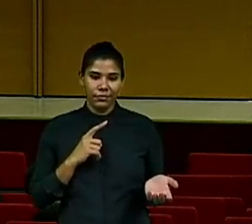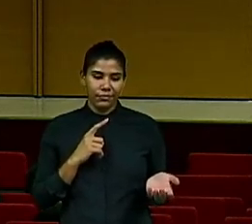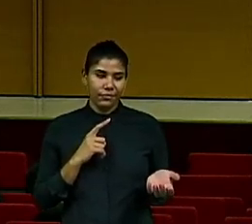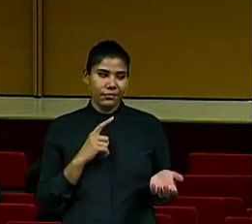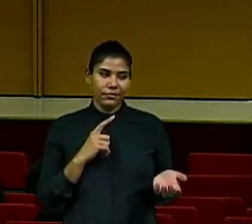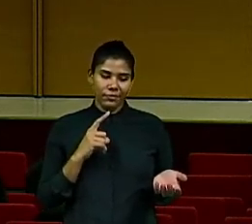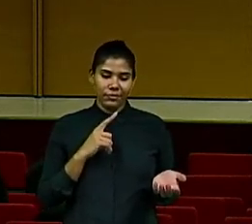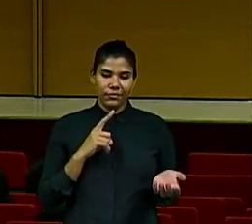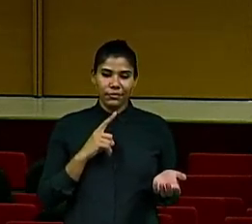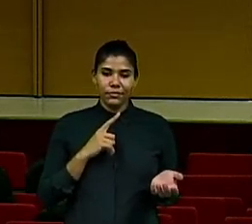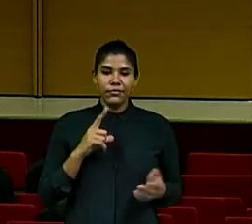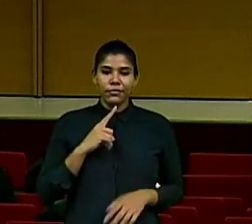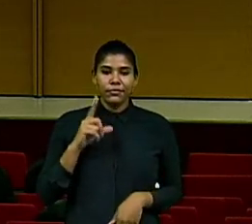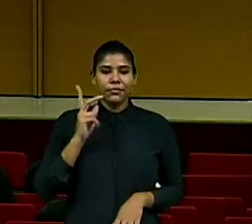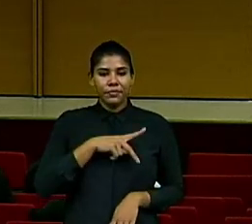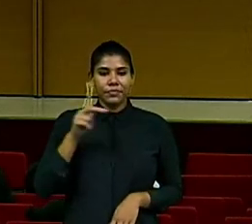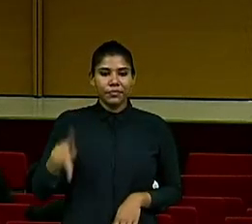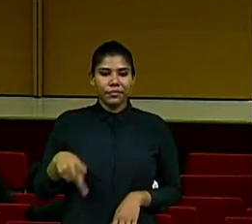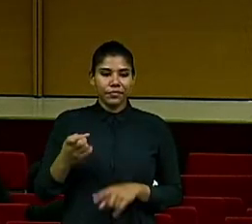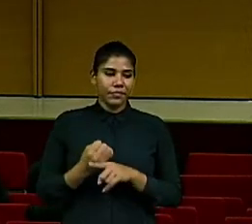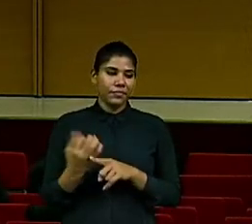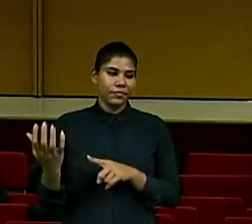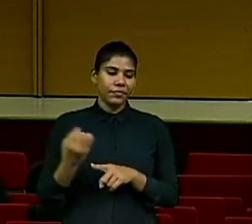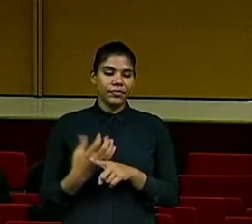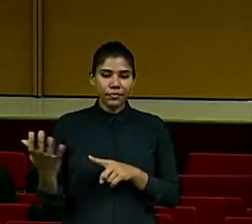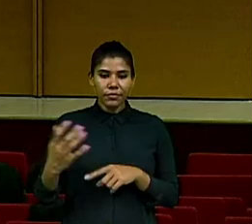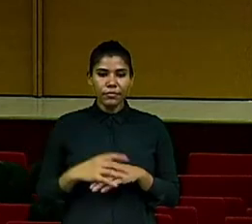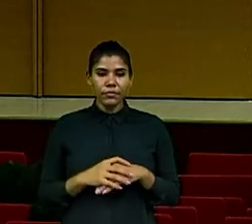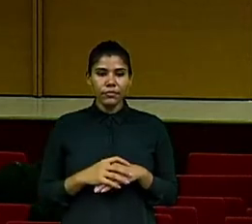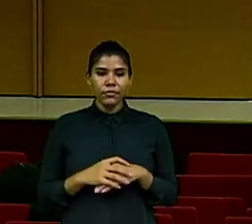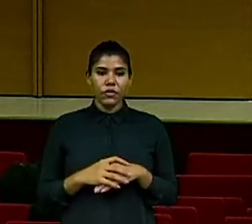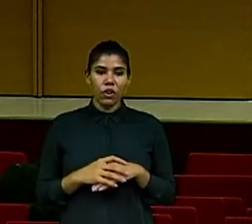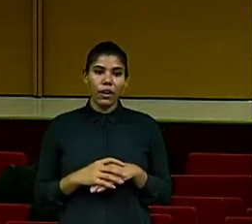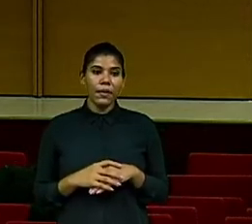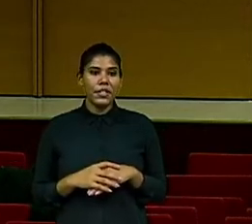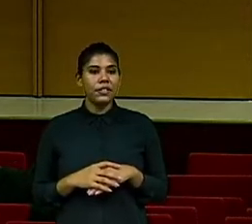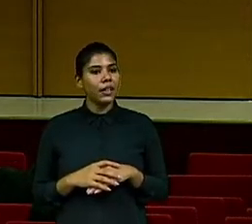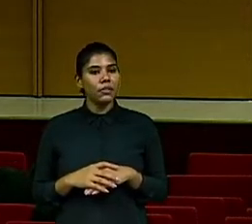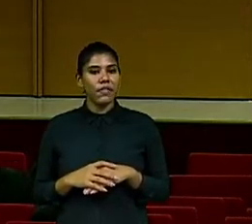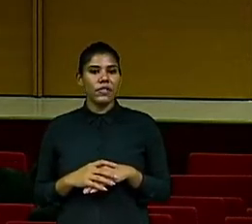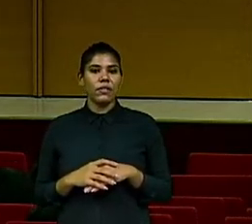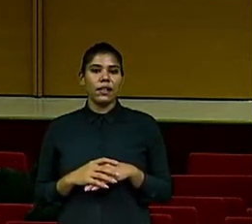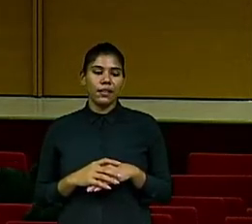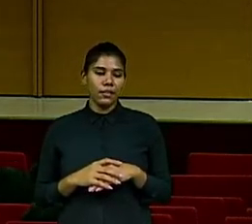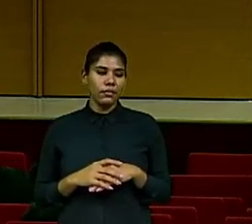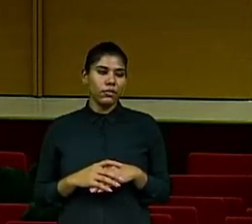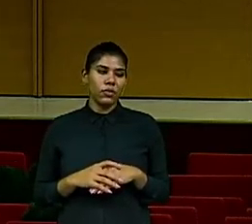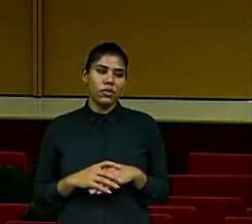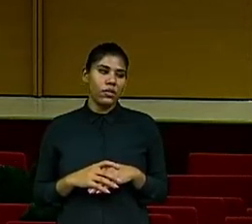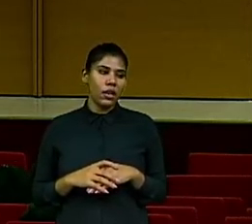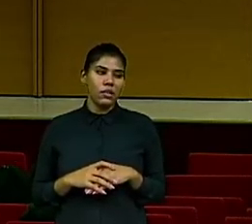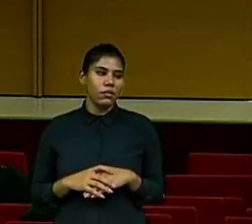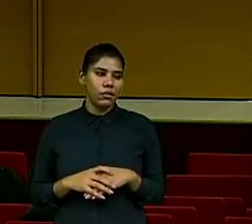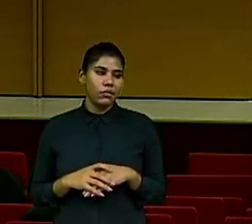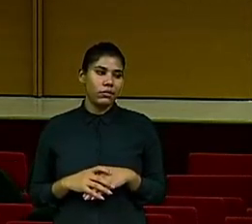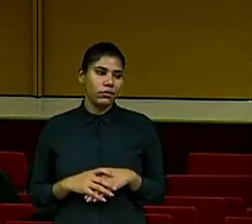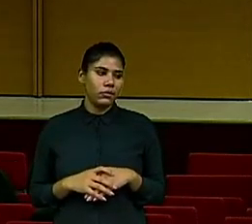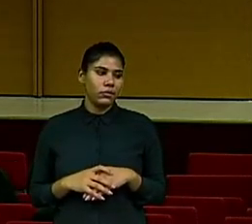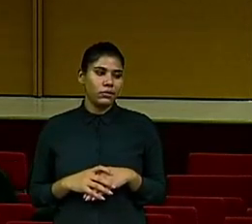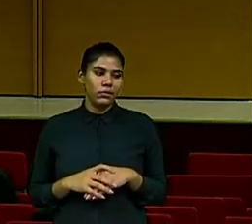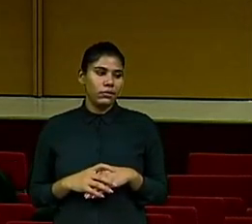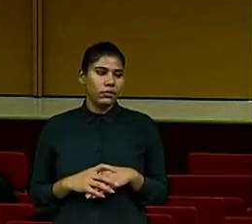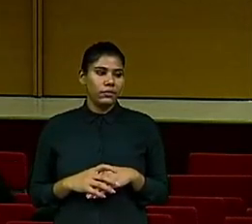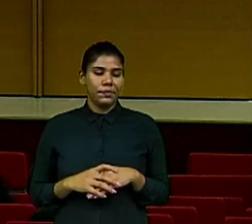de Física ele pode até explicar muito melhor para vocês do que eu mas quando você tem alça